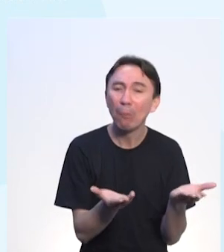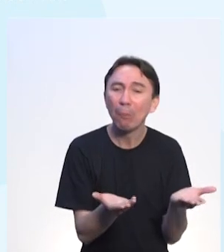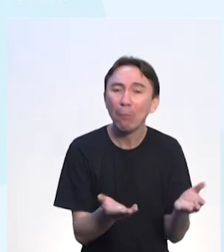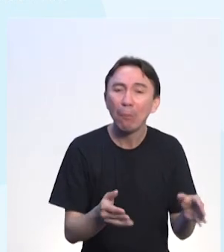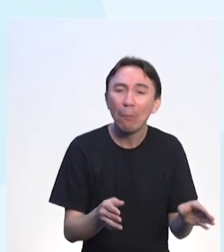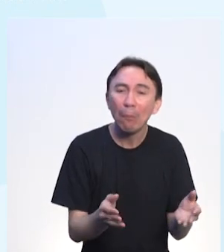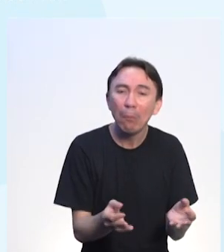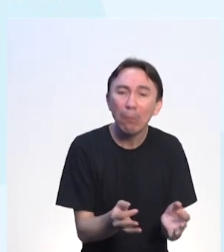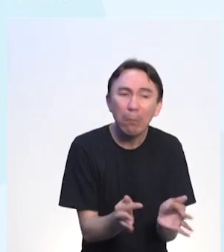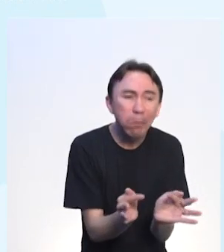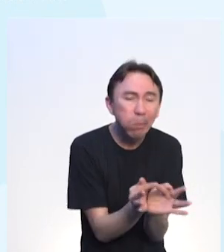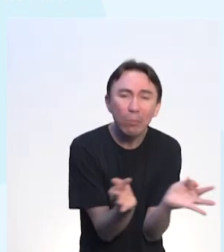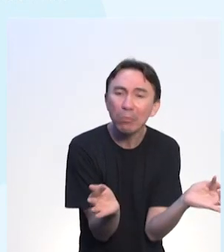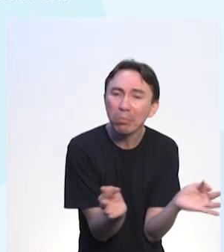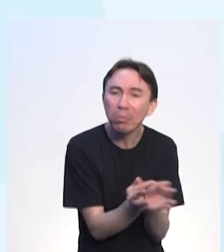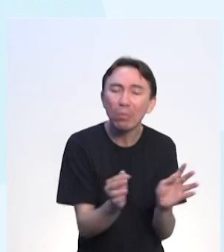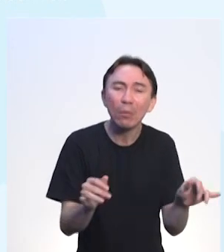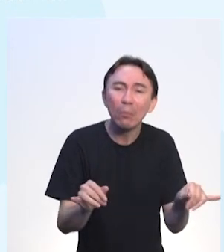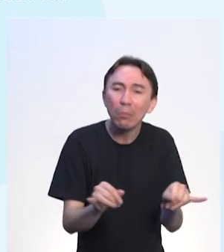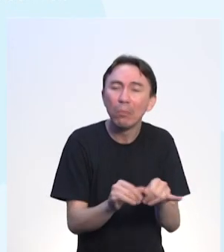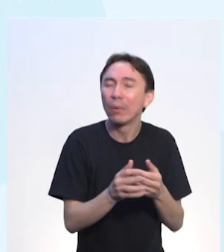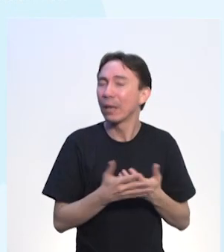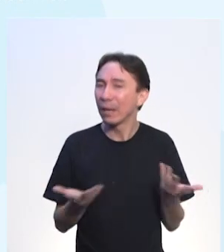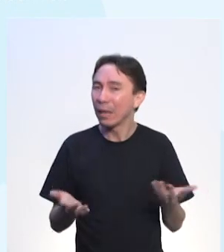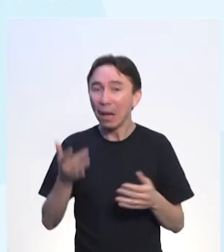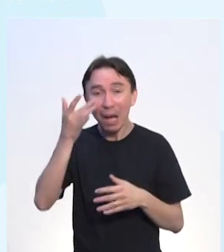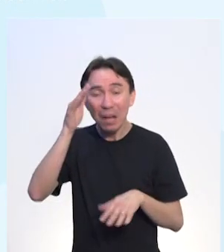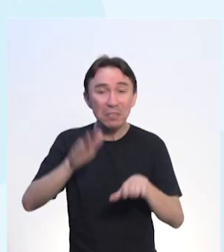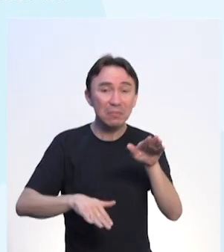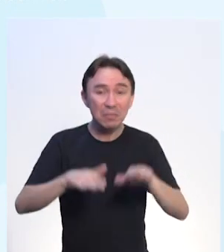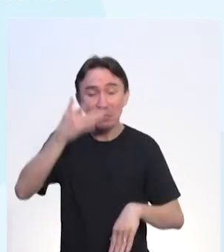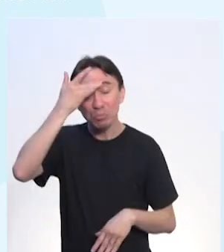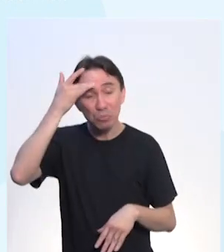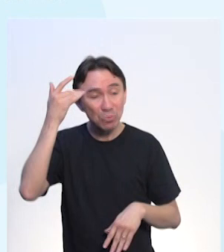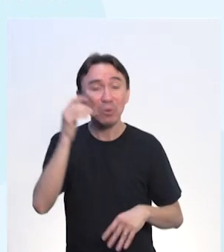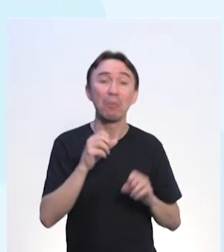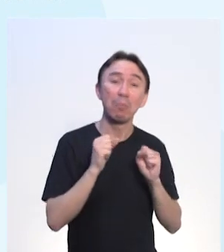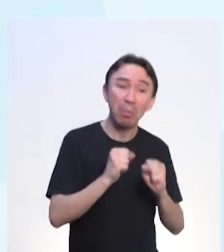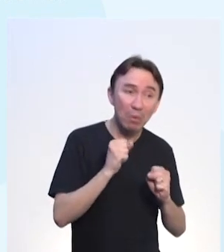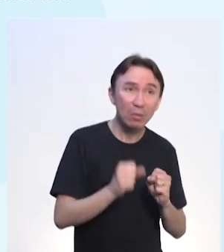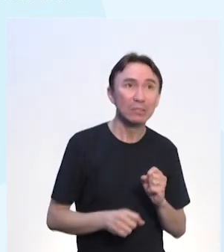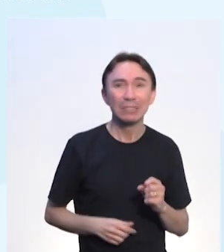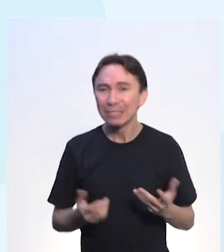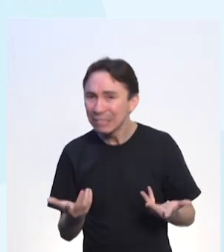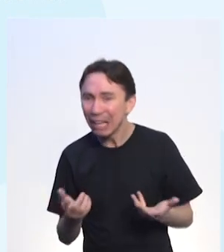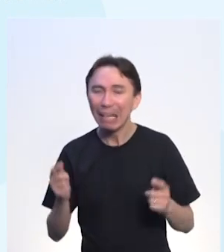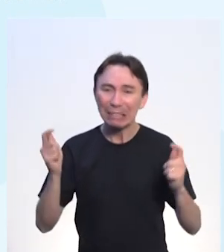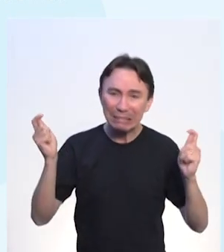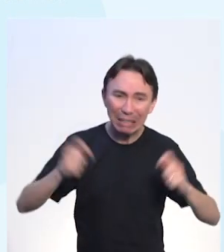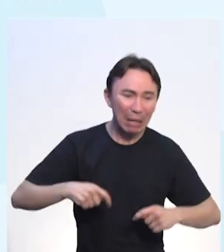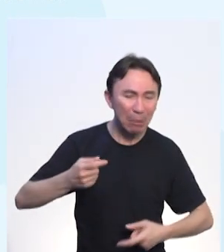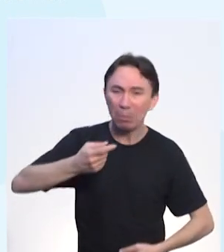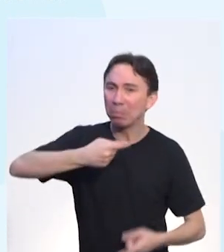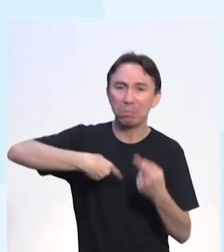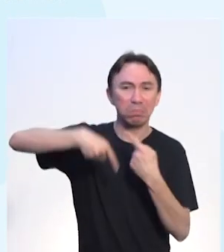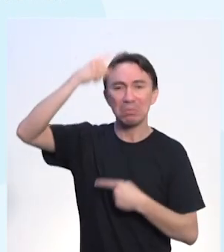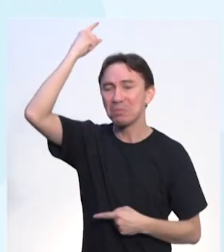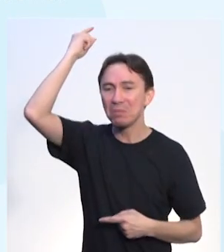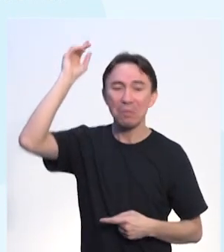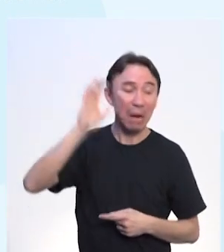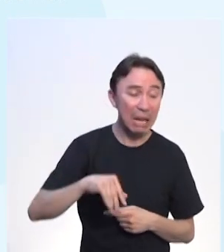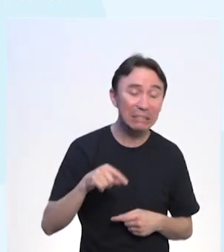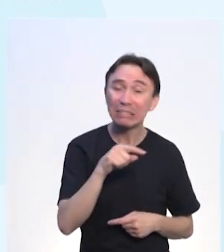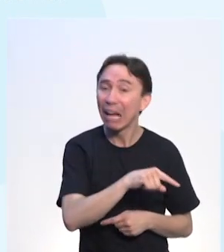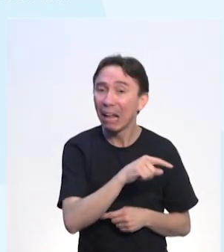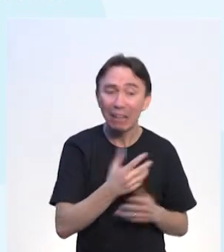ter um futuro brilhante, mas por causa da situação onde ela é colocada, ela acaba tendo que ficar em subempregos, né?